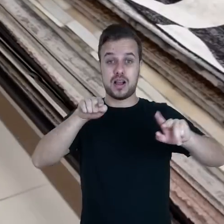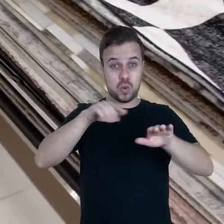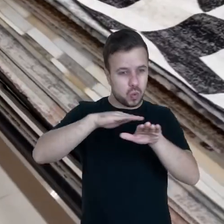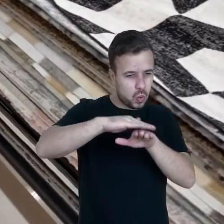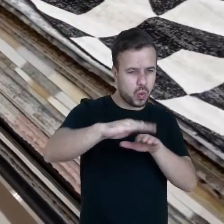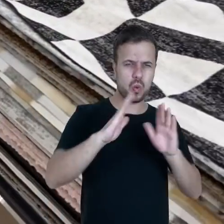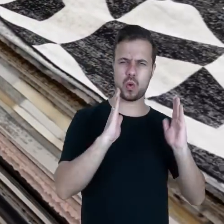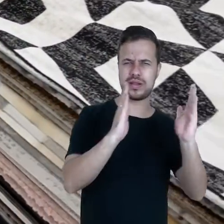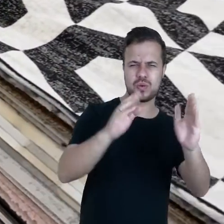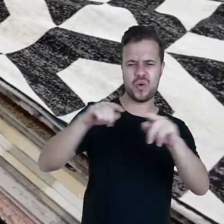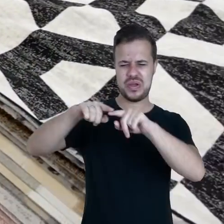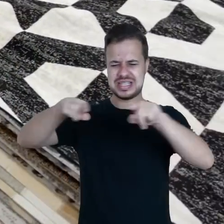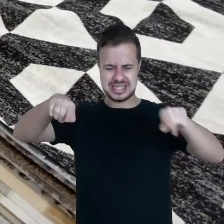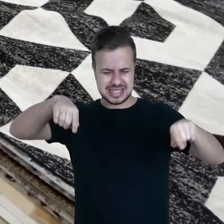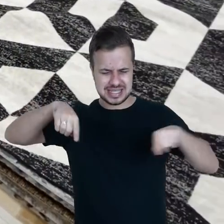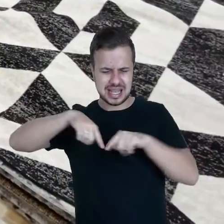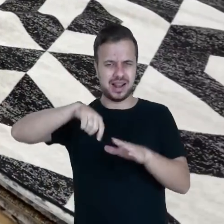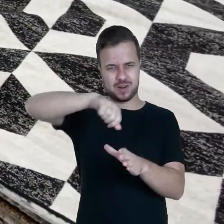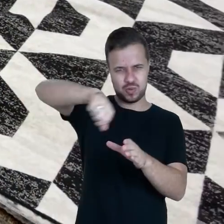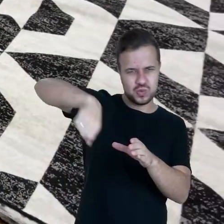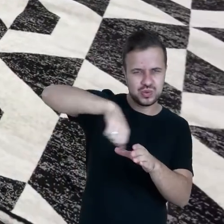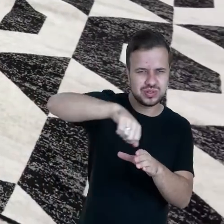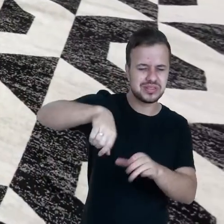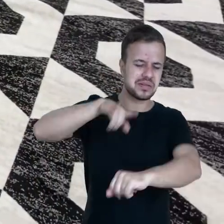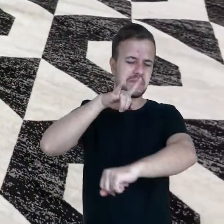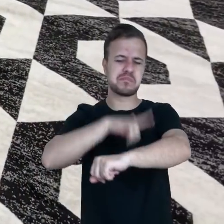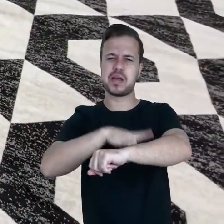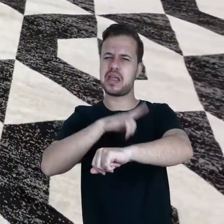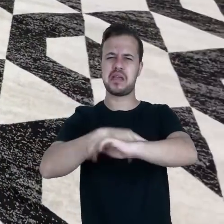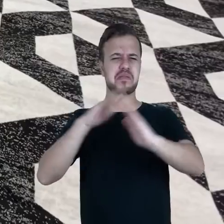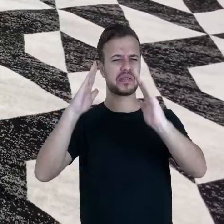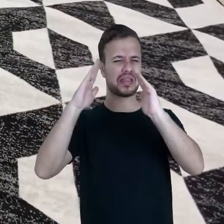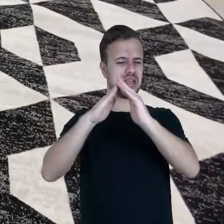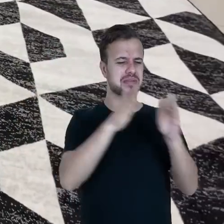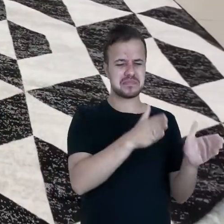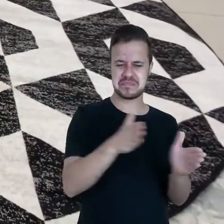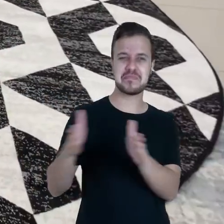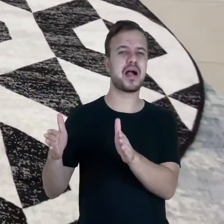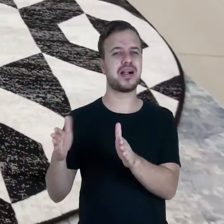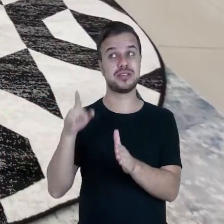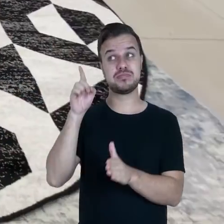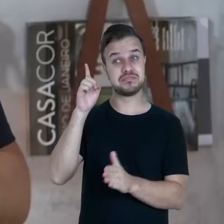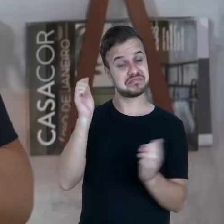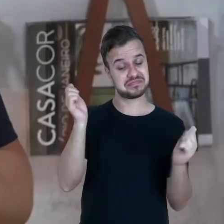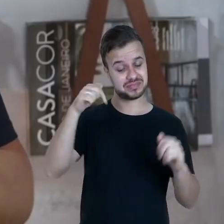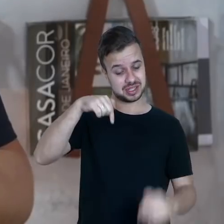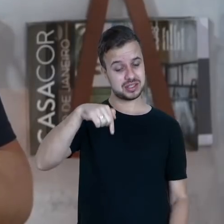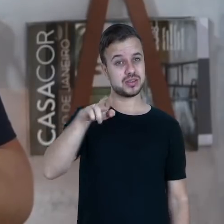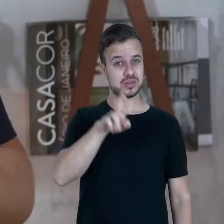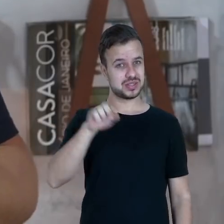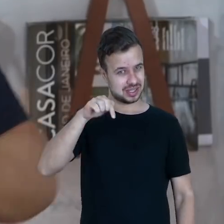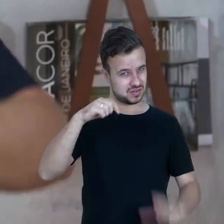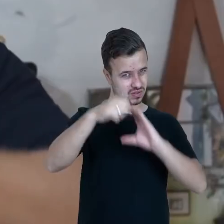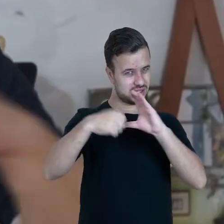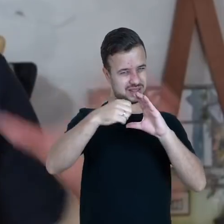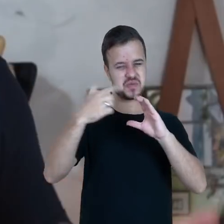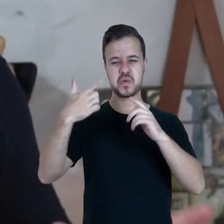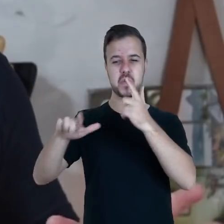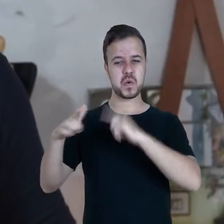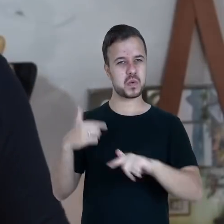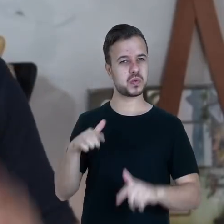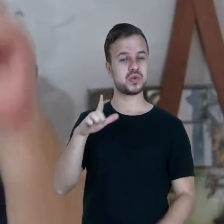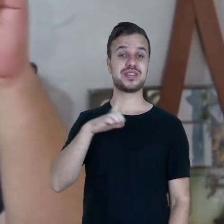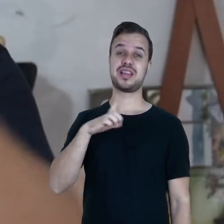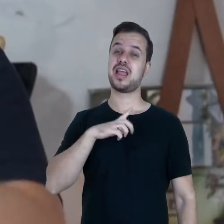não só para o corredor, para a sala, para a cozinha, para o banheiro, tem para toda a casa. Você pode encontrar esse tapete que eu estou utilizando aqui no vídeo e